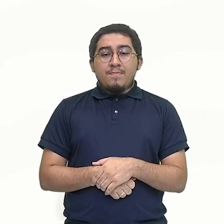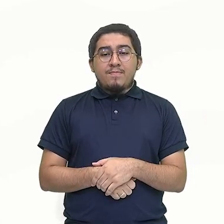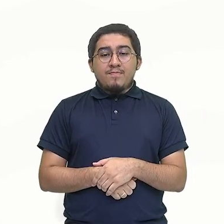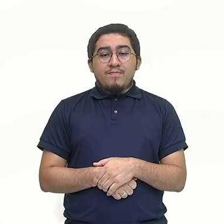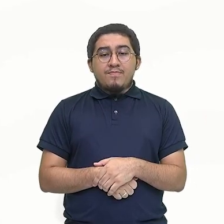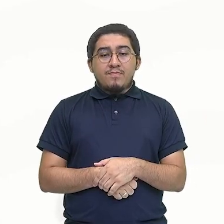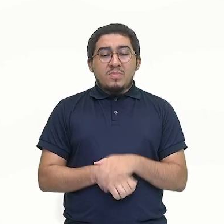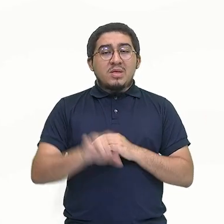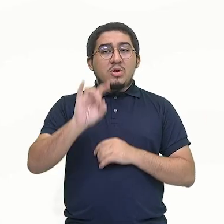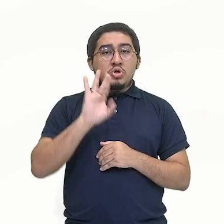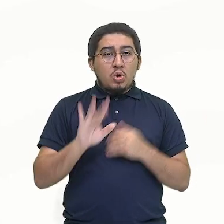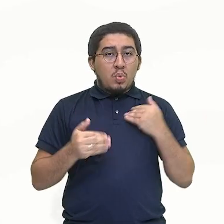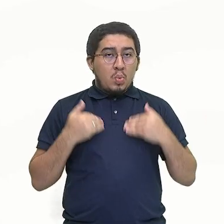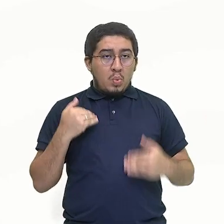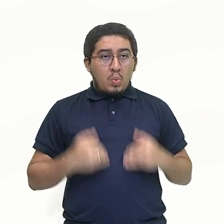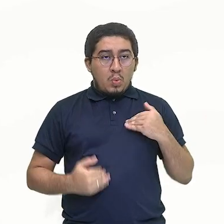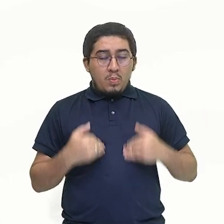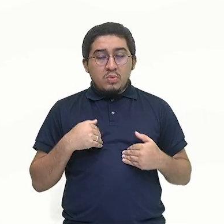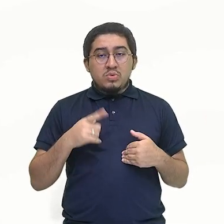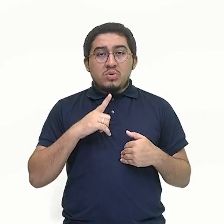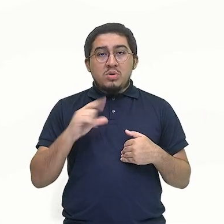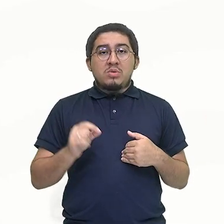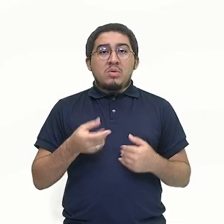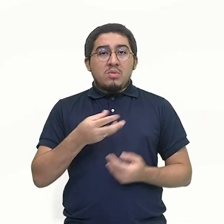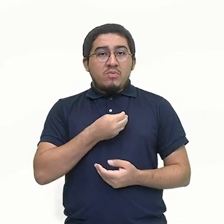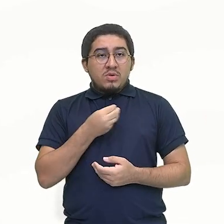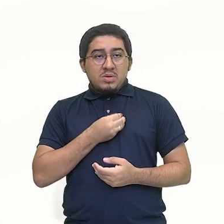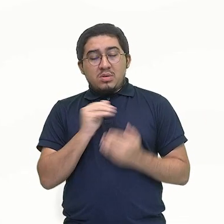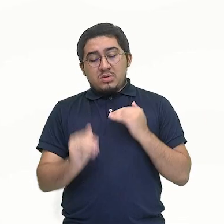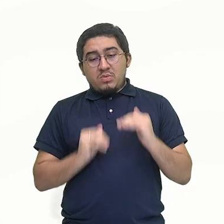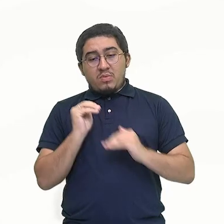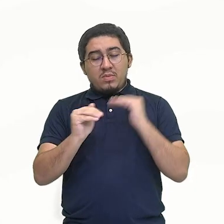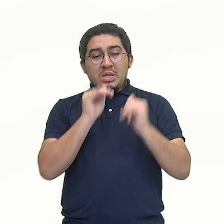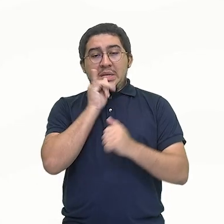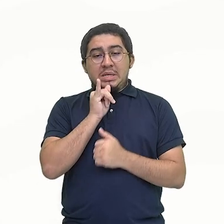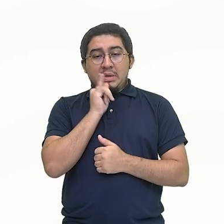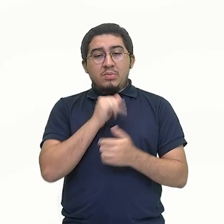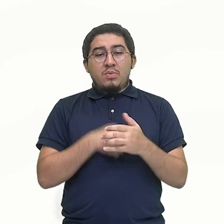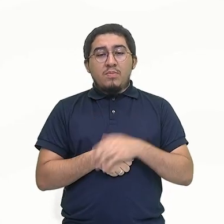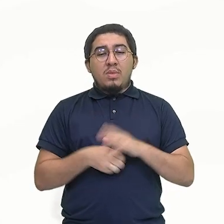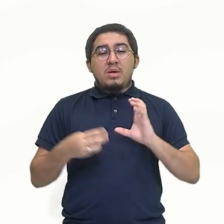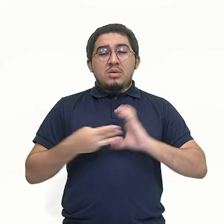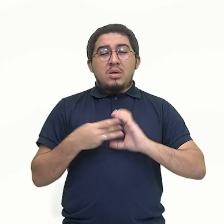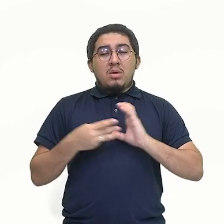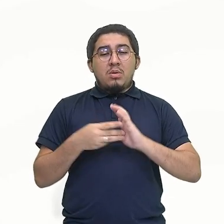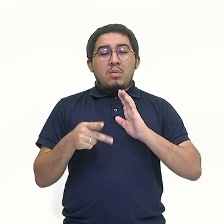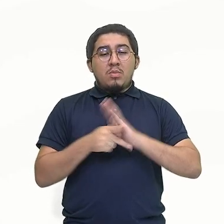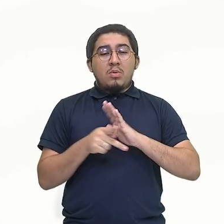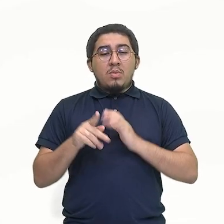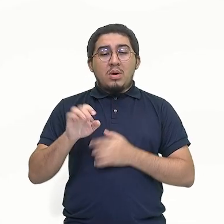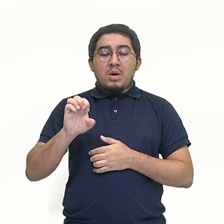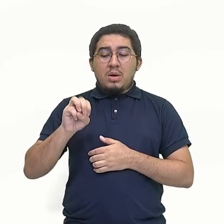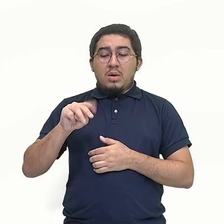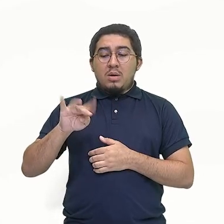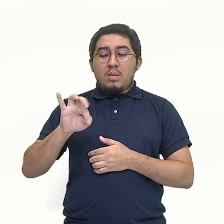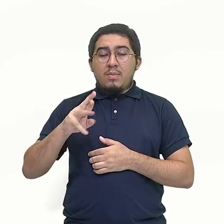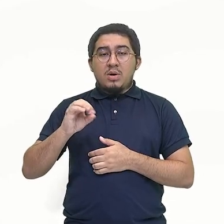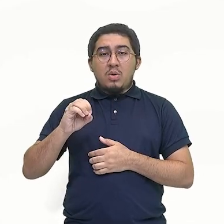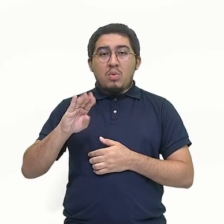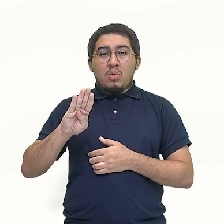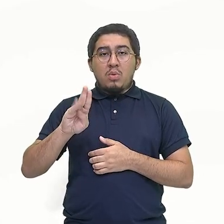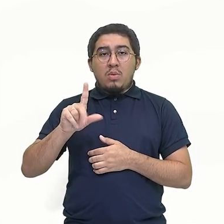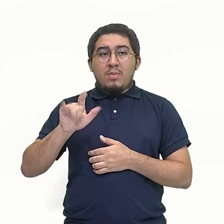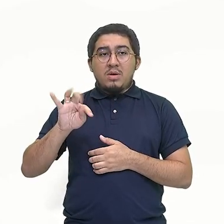apenas células do corpo do organismo em desenvolvimento. Exemplos são células do embrioblasto, que são